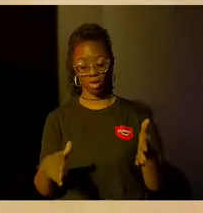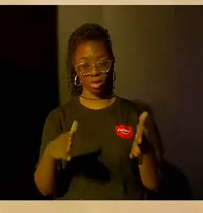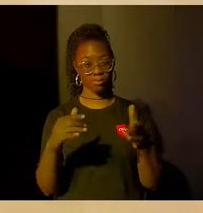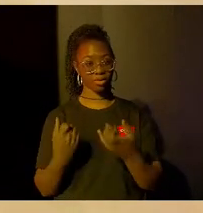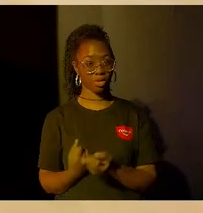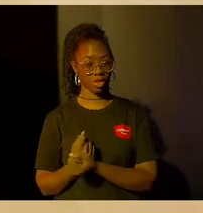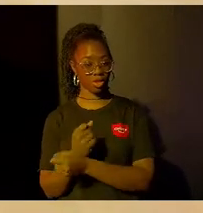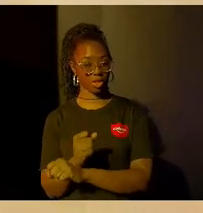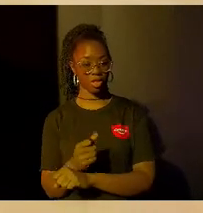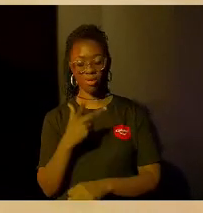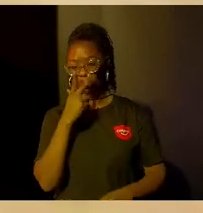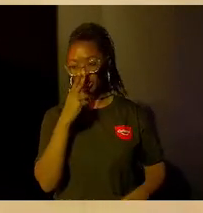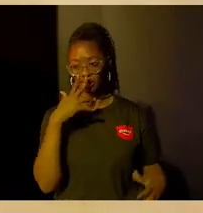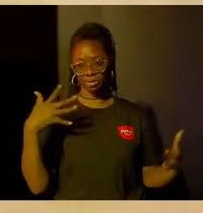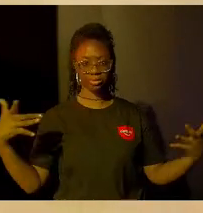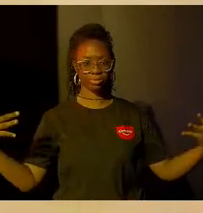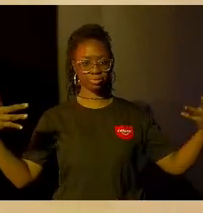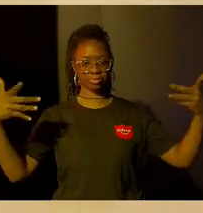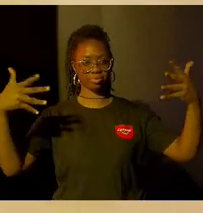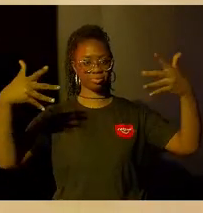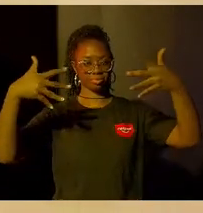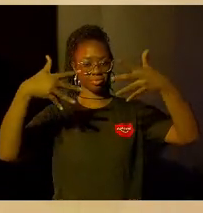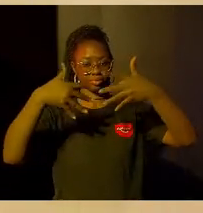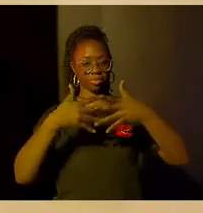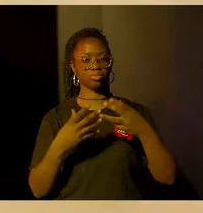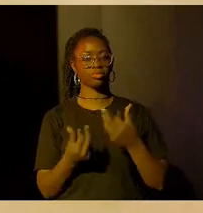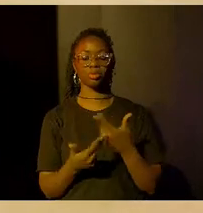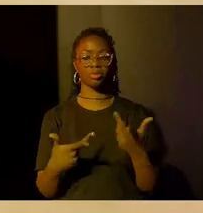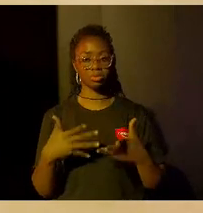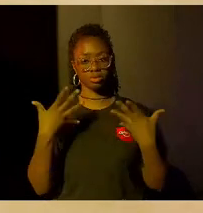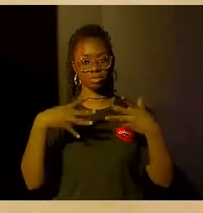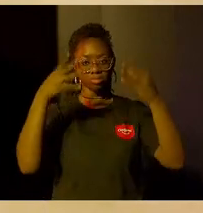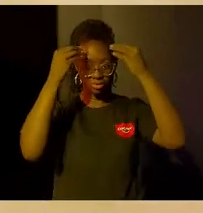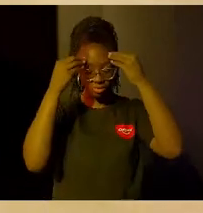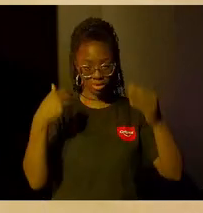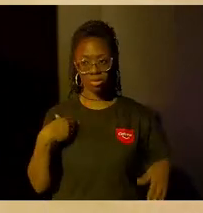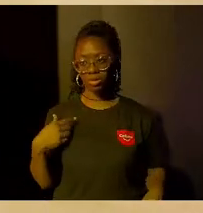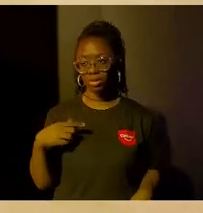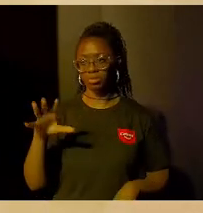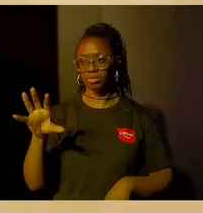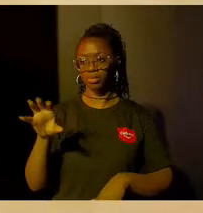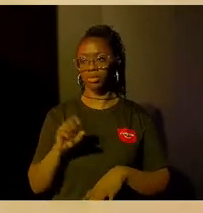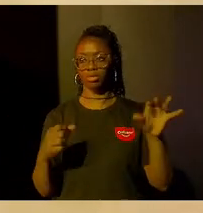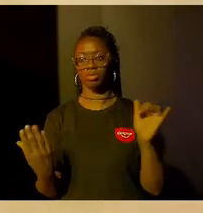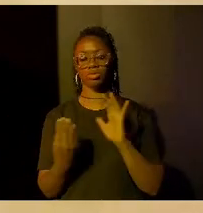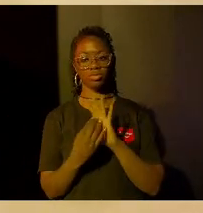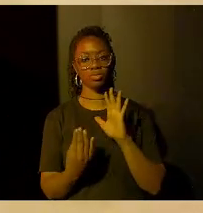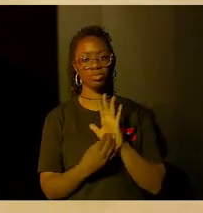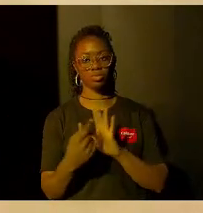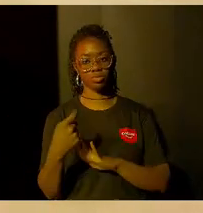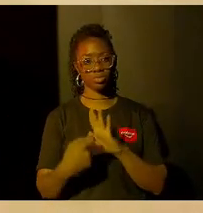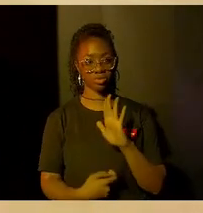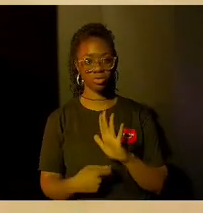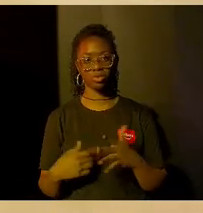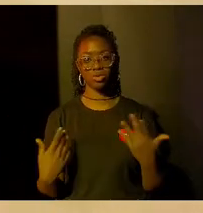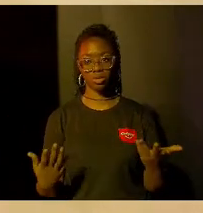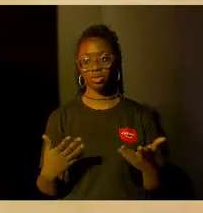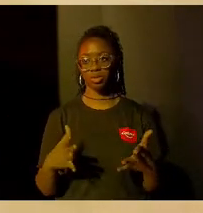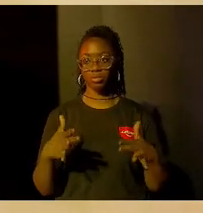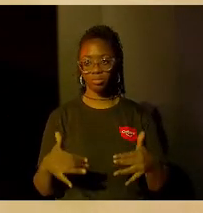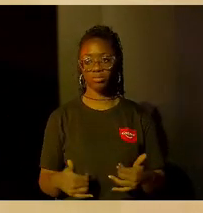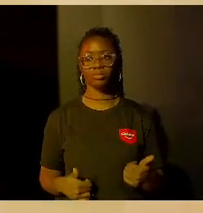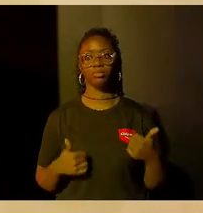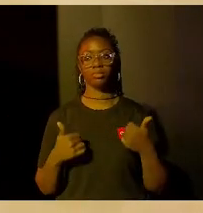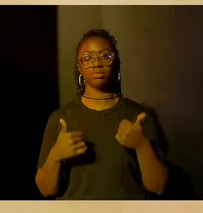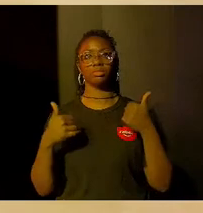uma teia tem muito mais para se aprender e eu ia incorporando isso no texto eu acho que que mais muda é que eu fui